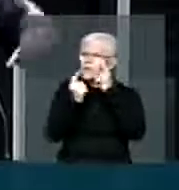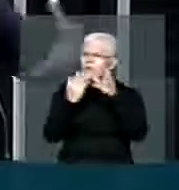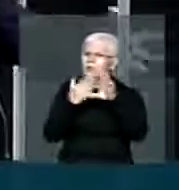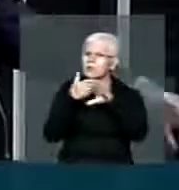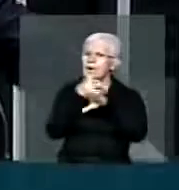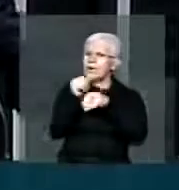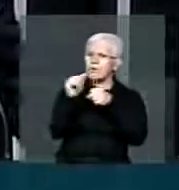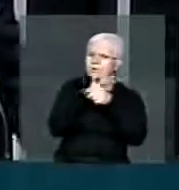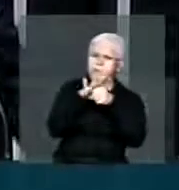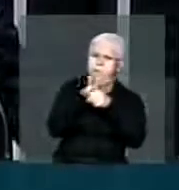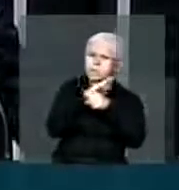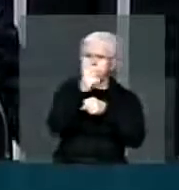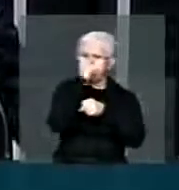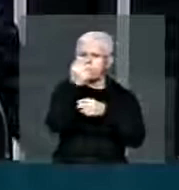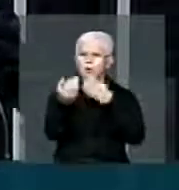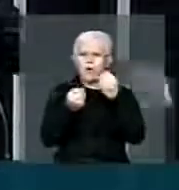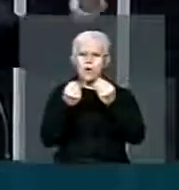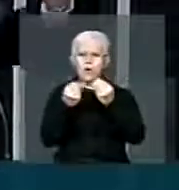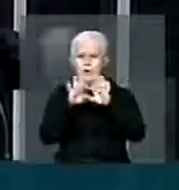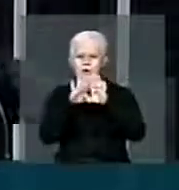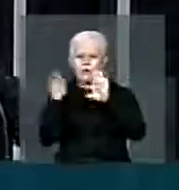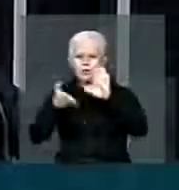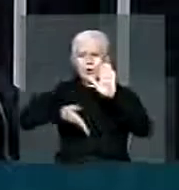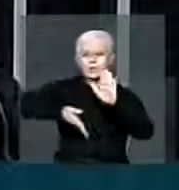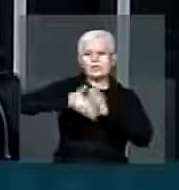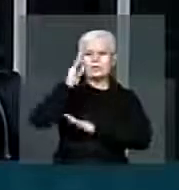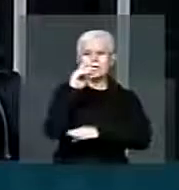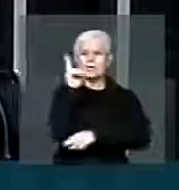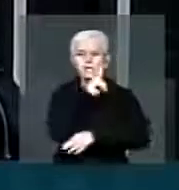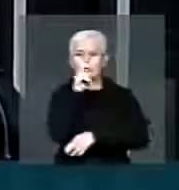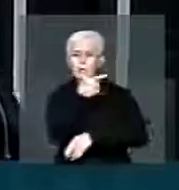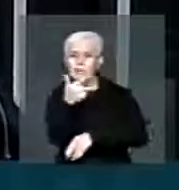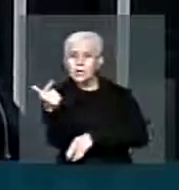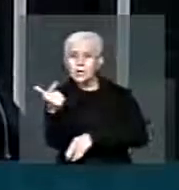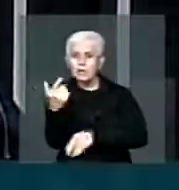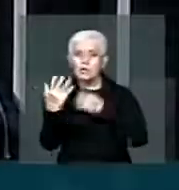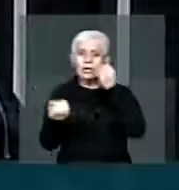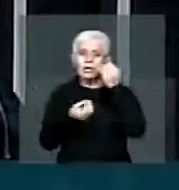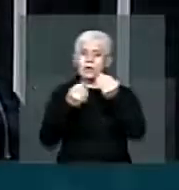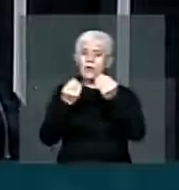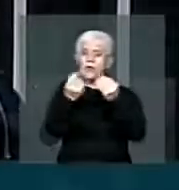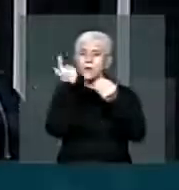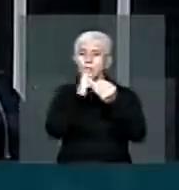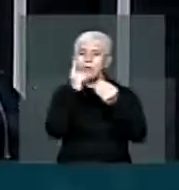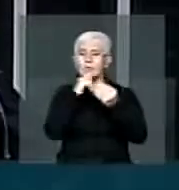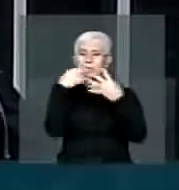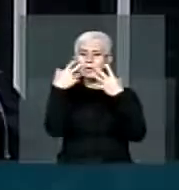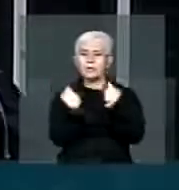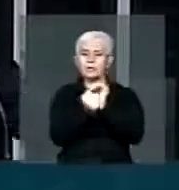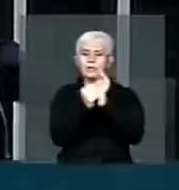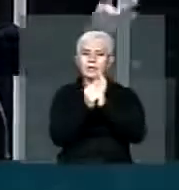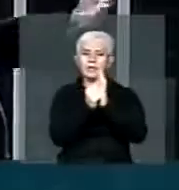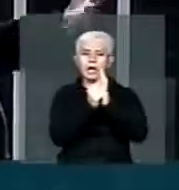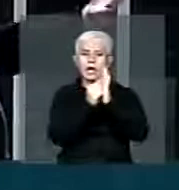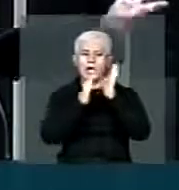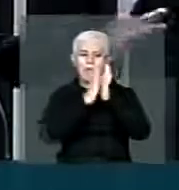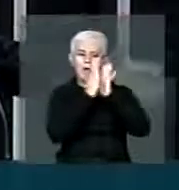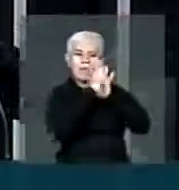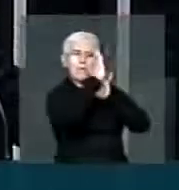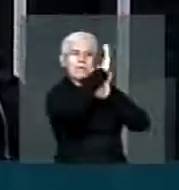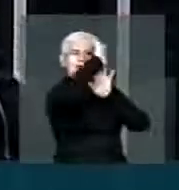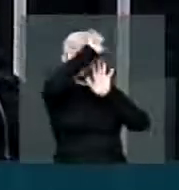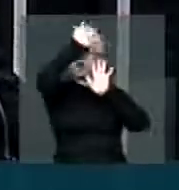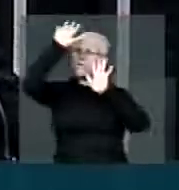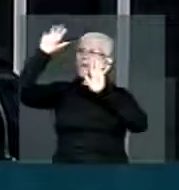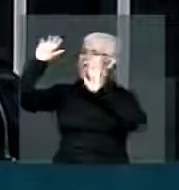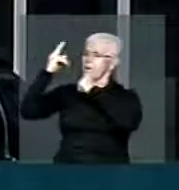uma saída de emergência? Como que era possível colocar um material inflamável para ser utilizado como